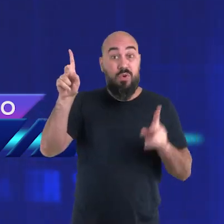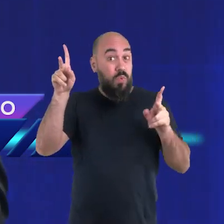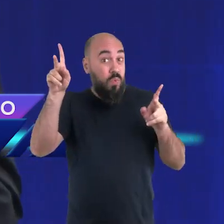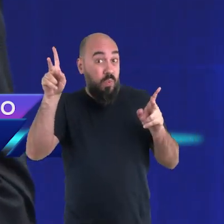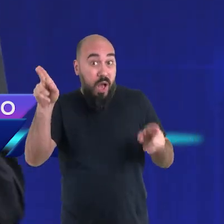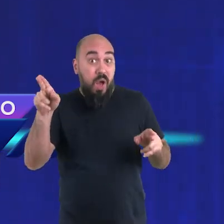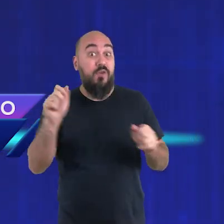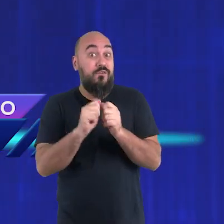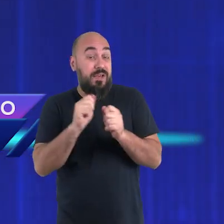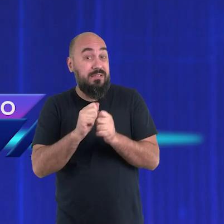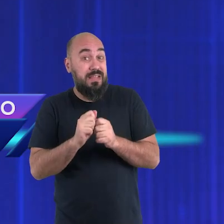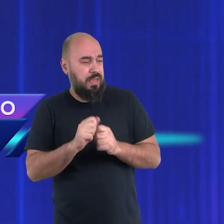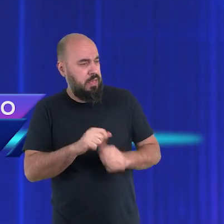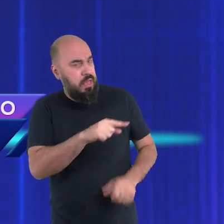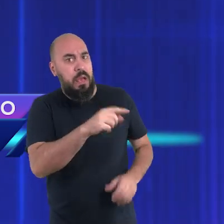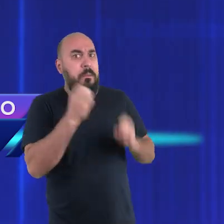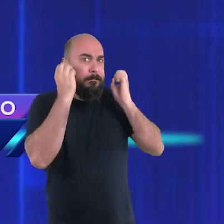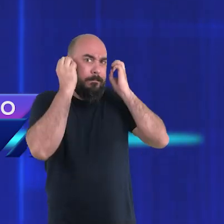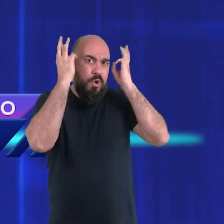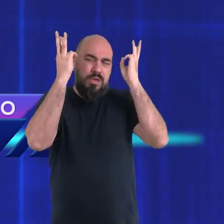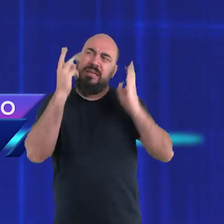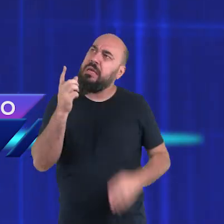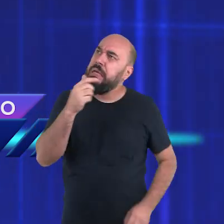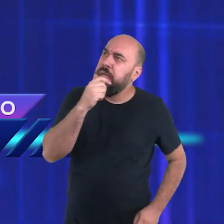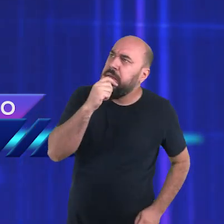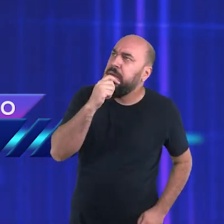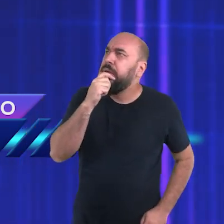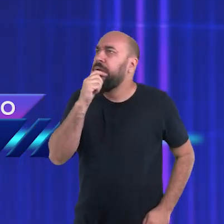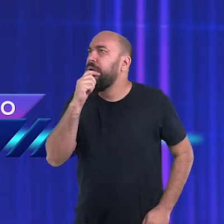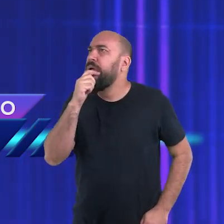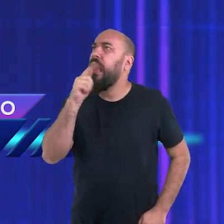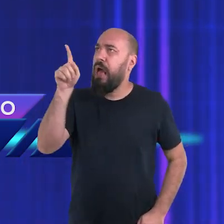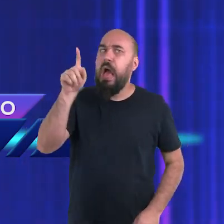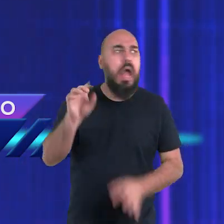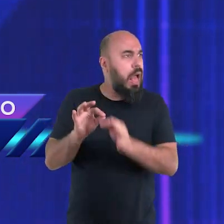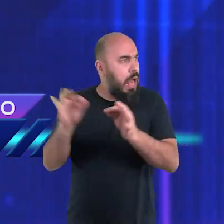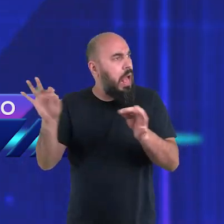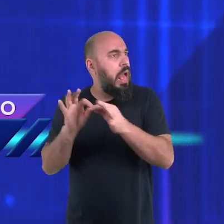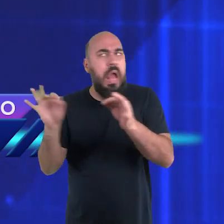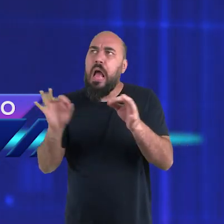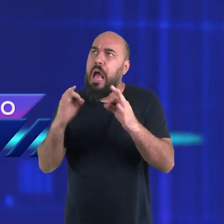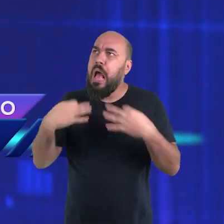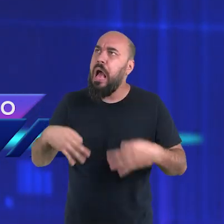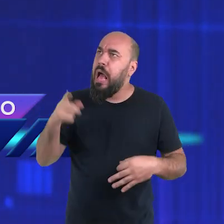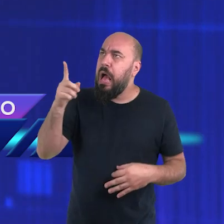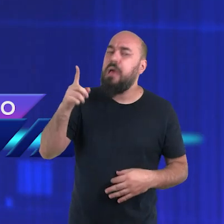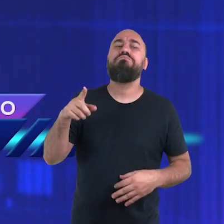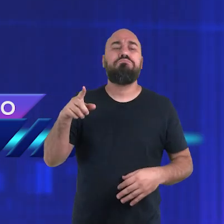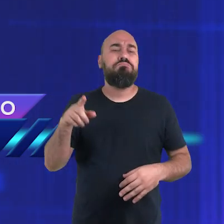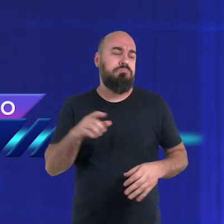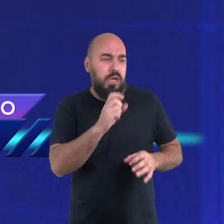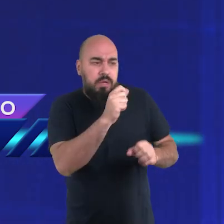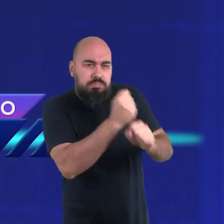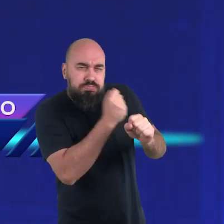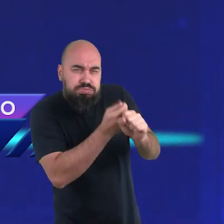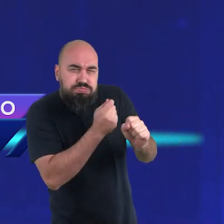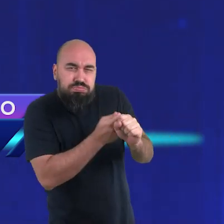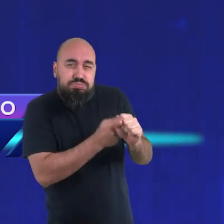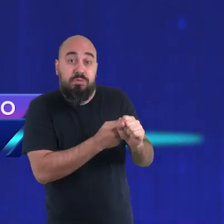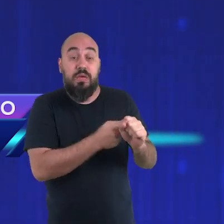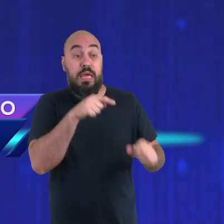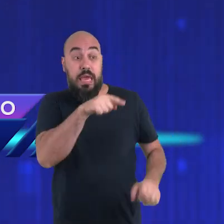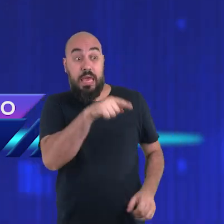Moisés. Esse santuário da terra, ele perdeu a sua validade com a morte de Jesus Cristo, porque